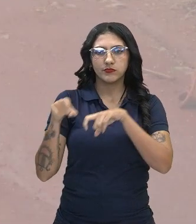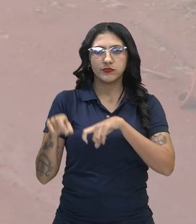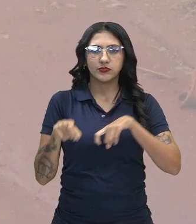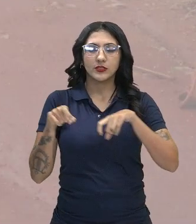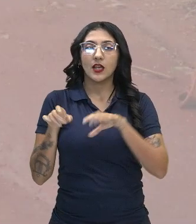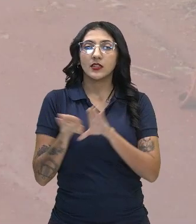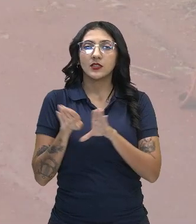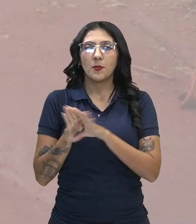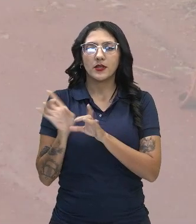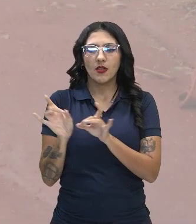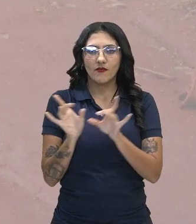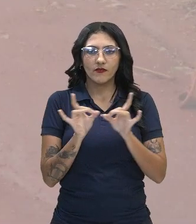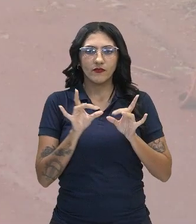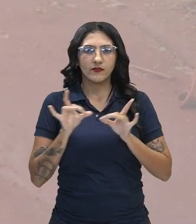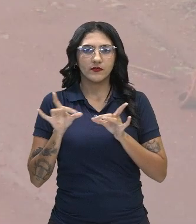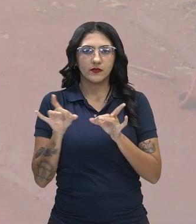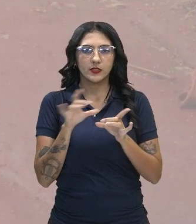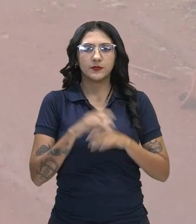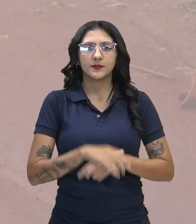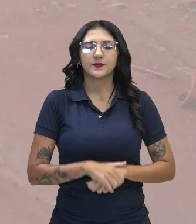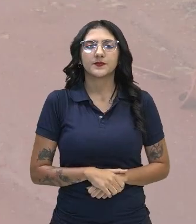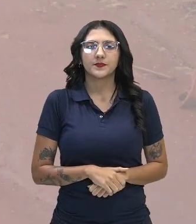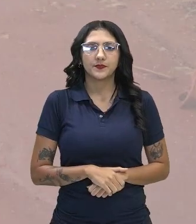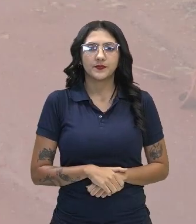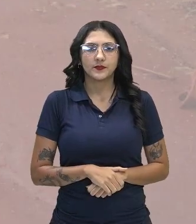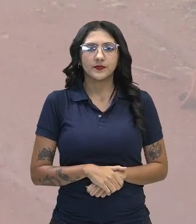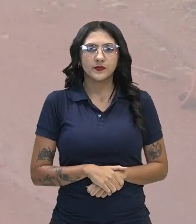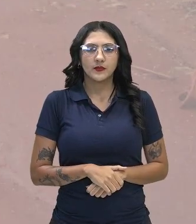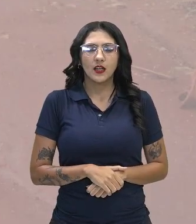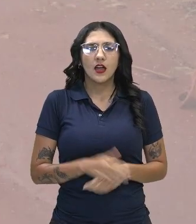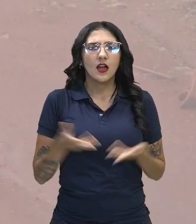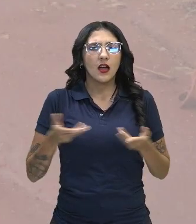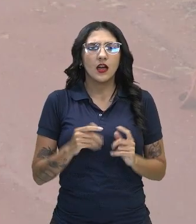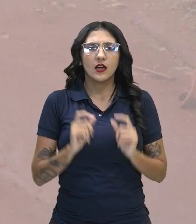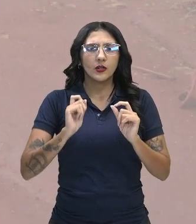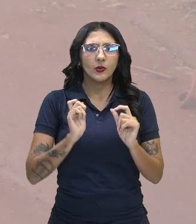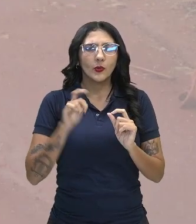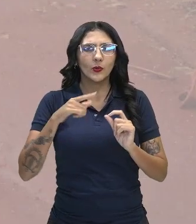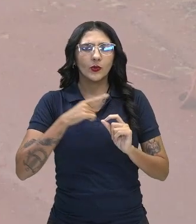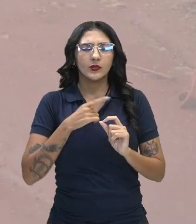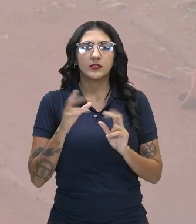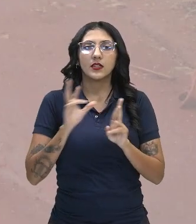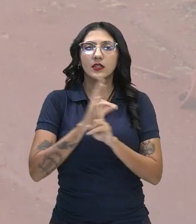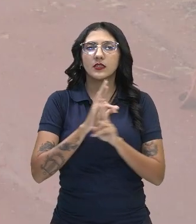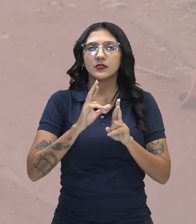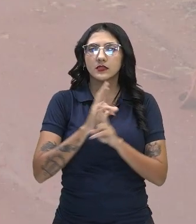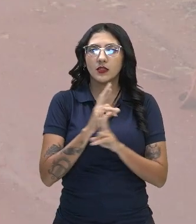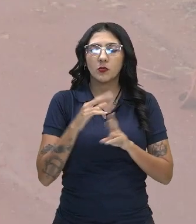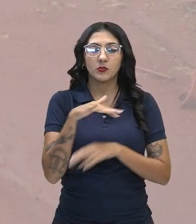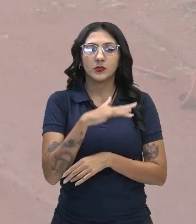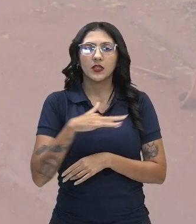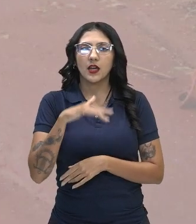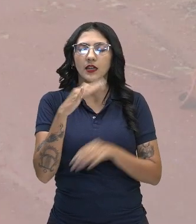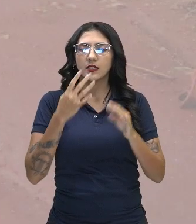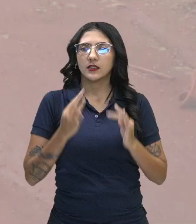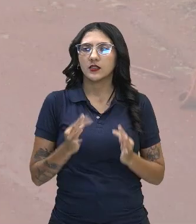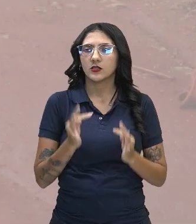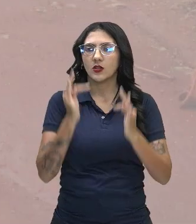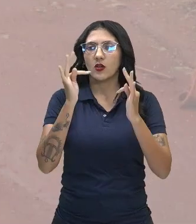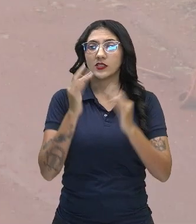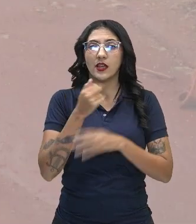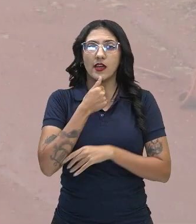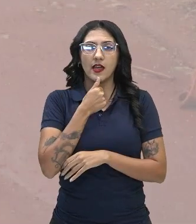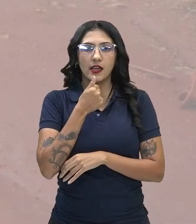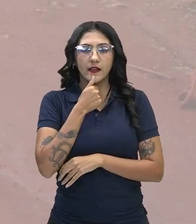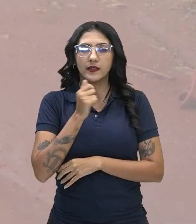do comércio, tá? Agora, o que vai ter em destaque? Esse polo industrial e tecnológico que ainda é vigente,